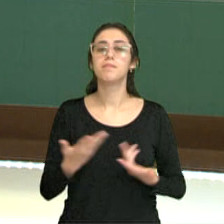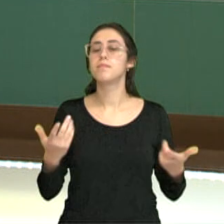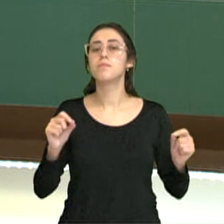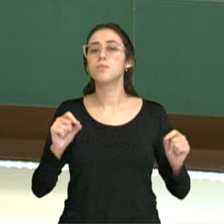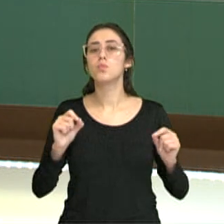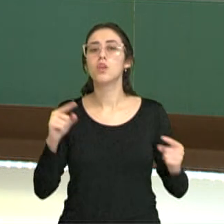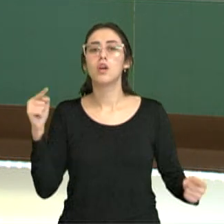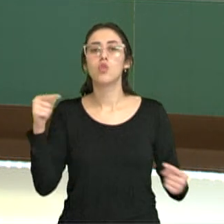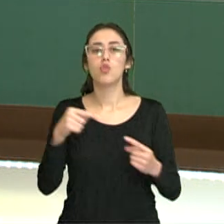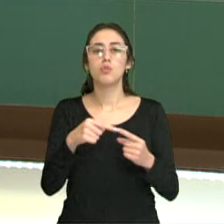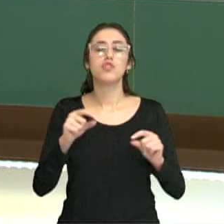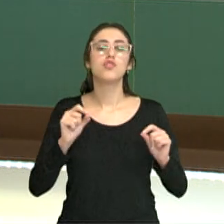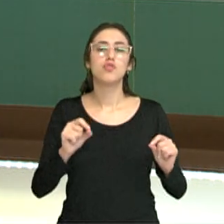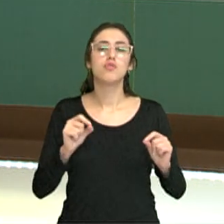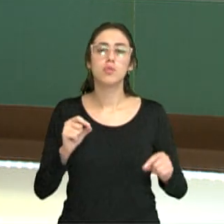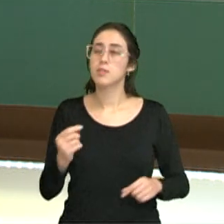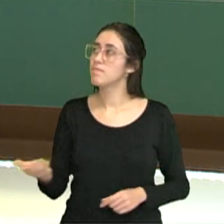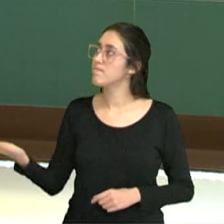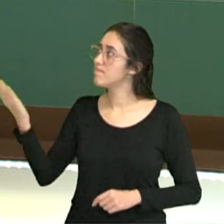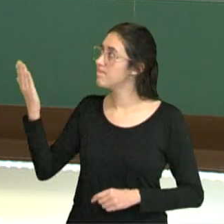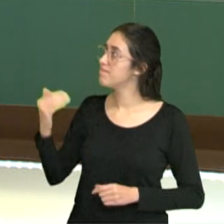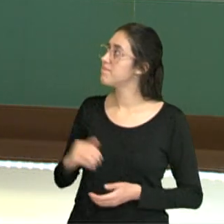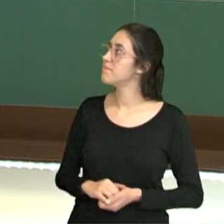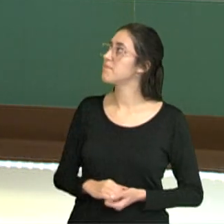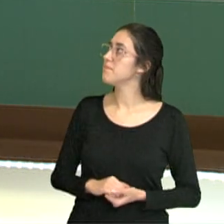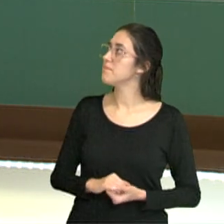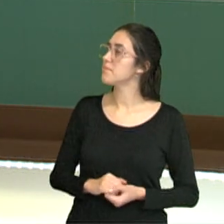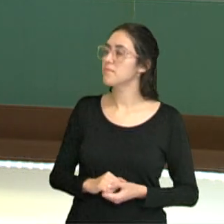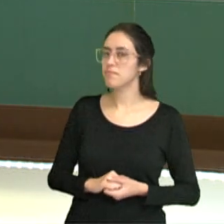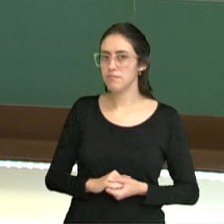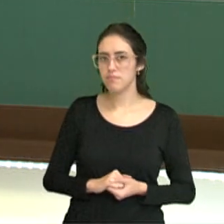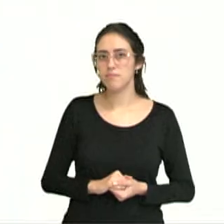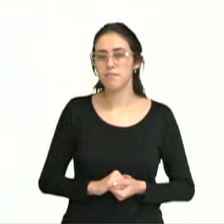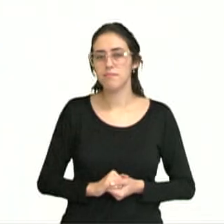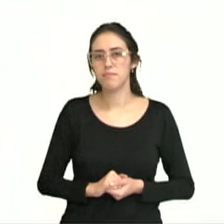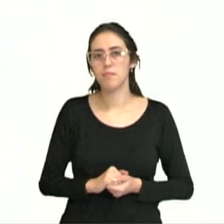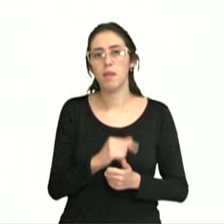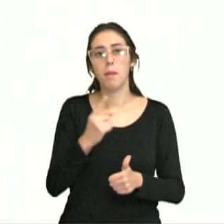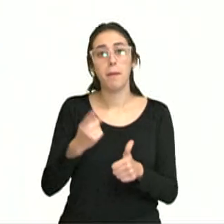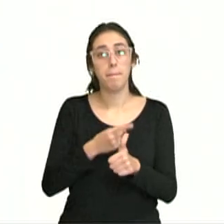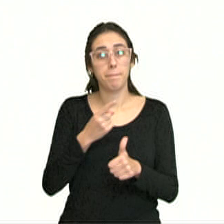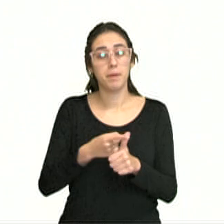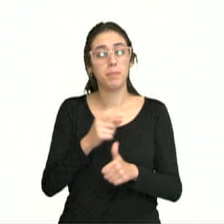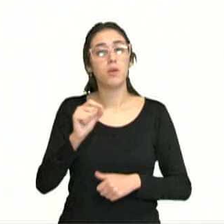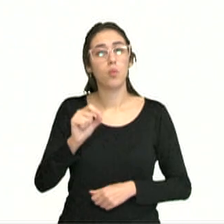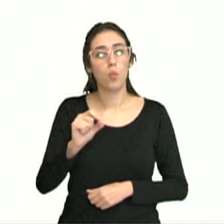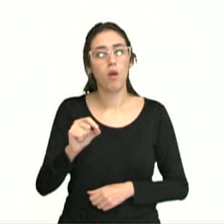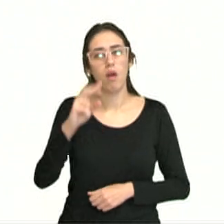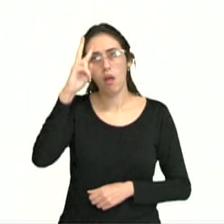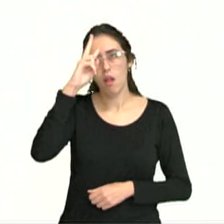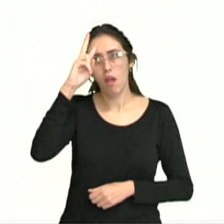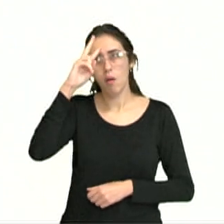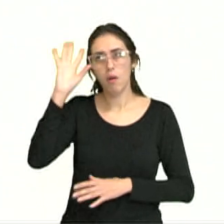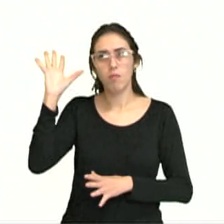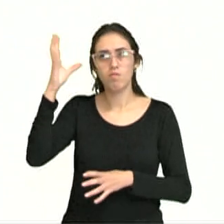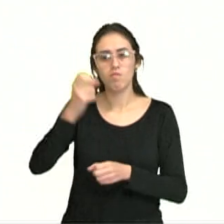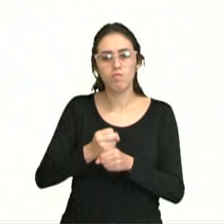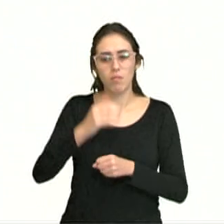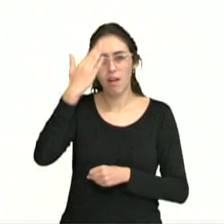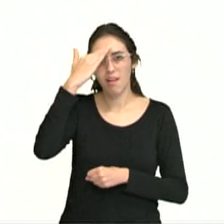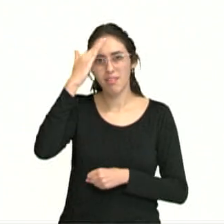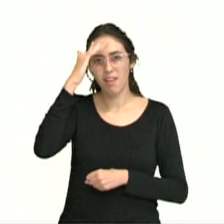os nossos objetivos do nosso vídeo de hoje? Primeiro deles vai ser retomar e compreender os tipos